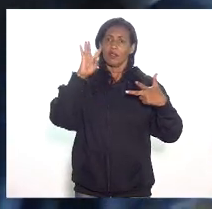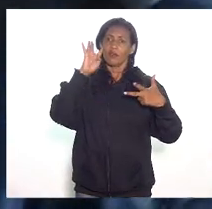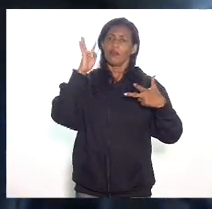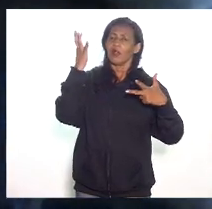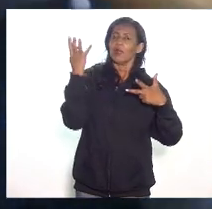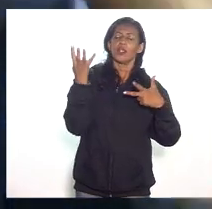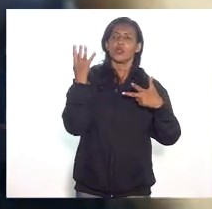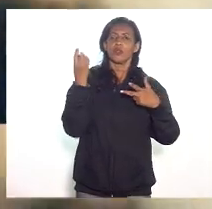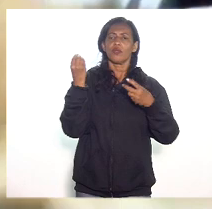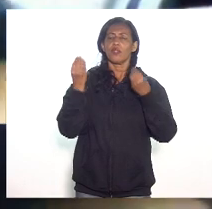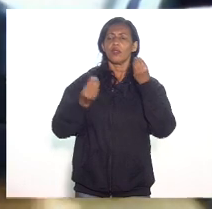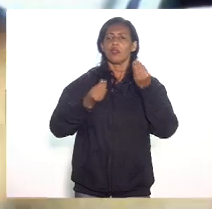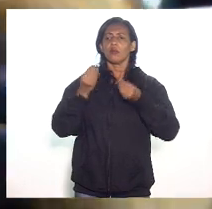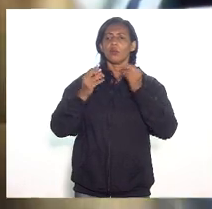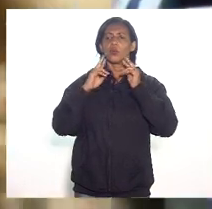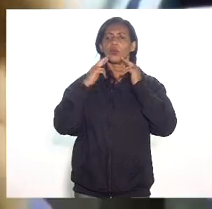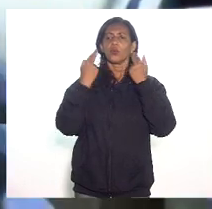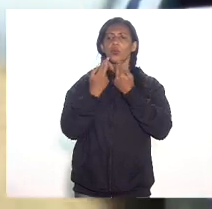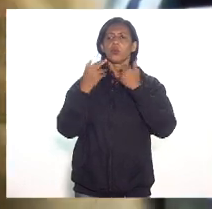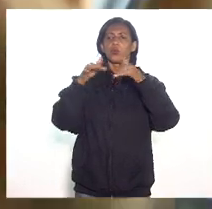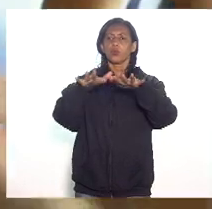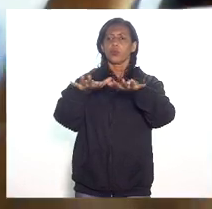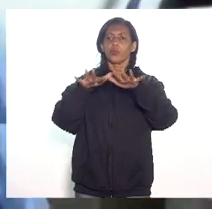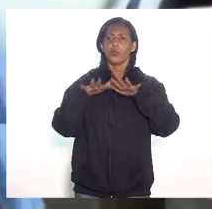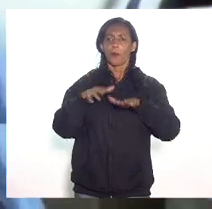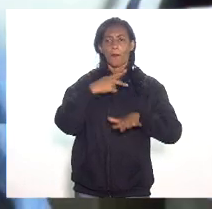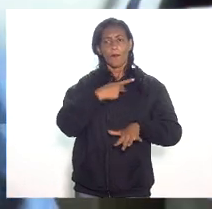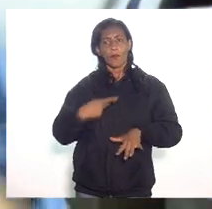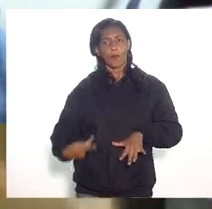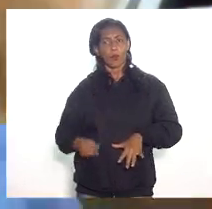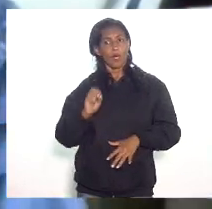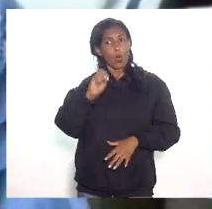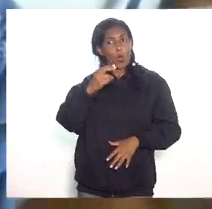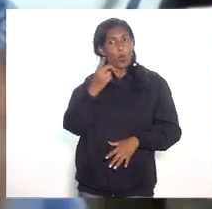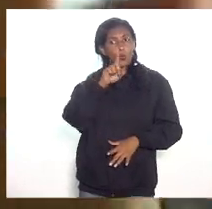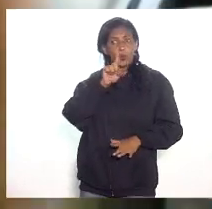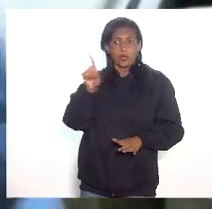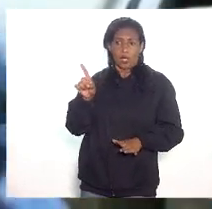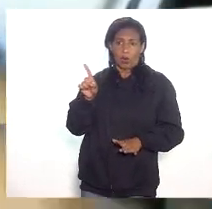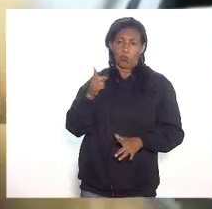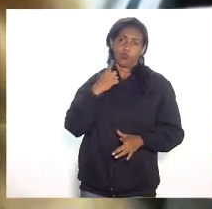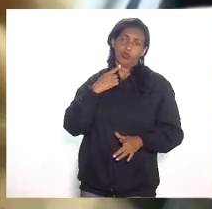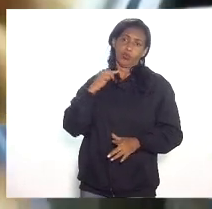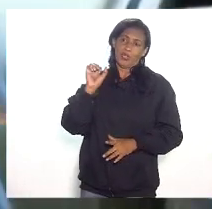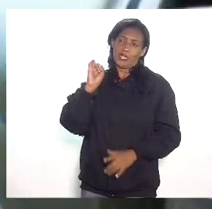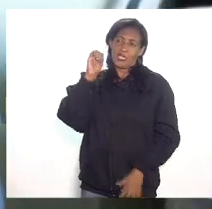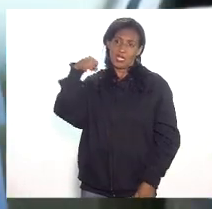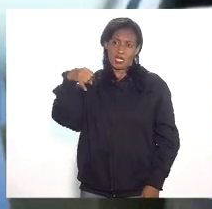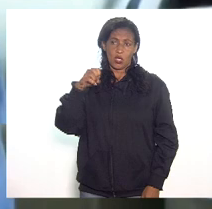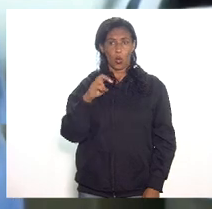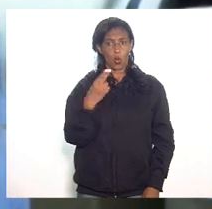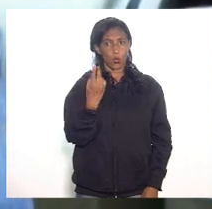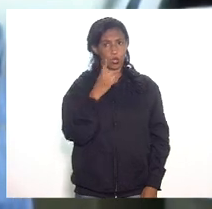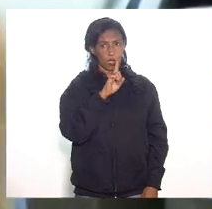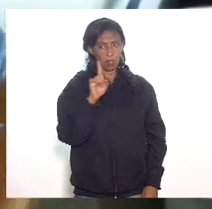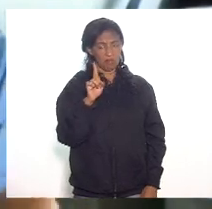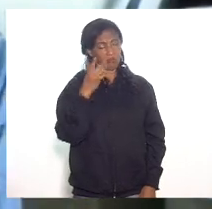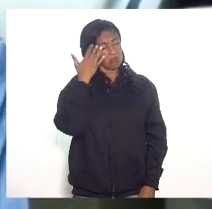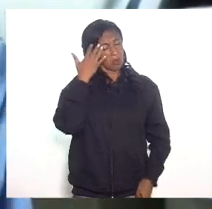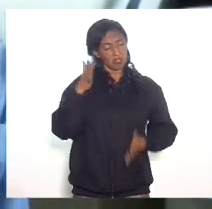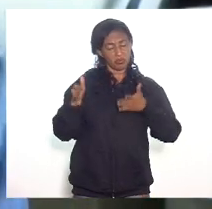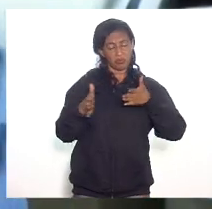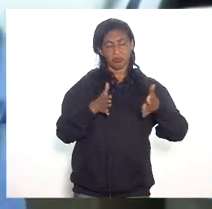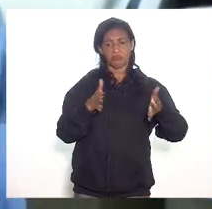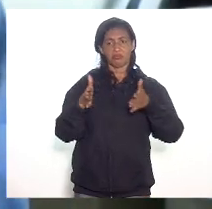grande audiência pública ou não. Decidirá não quer dizer que vai fazer, sim ou não. Eu acho que é um bom caminho.